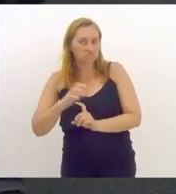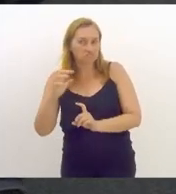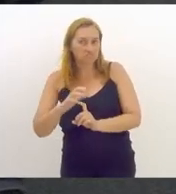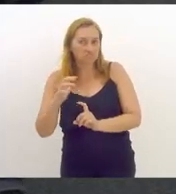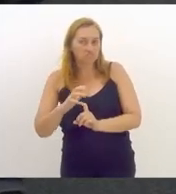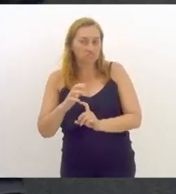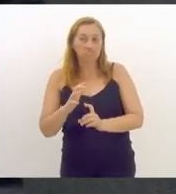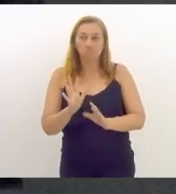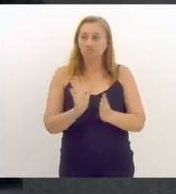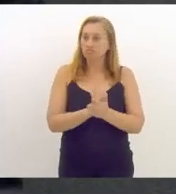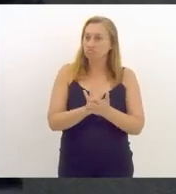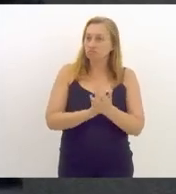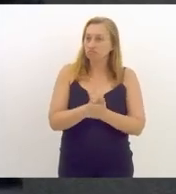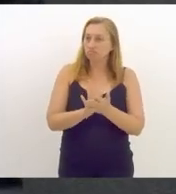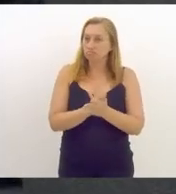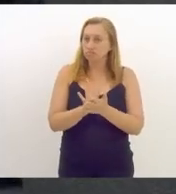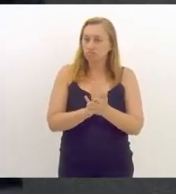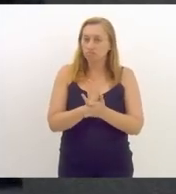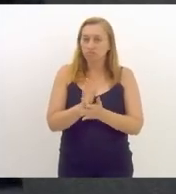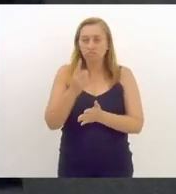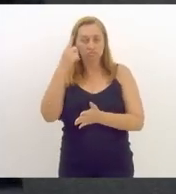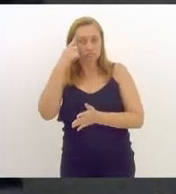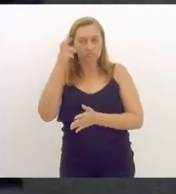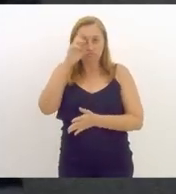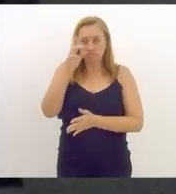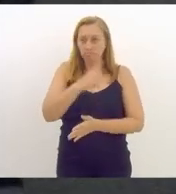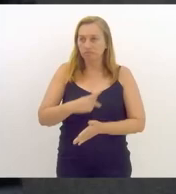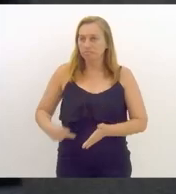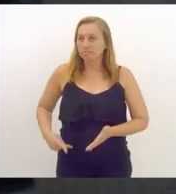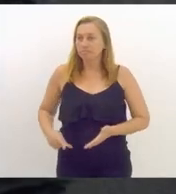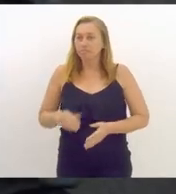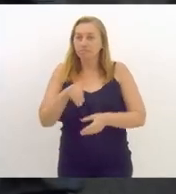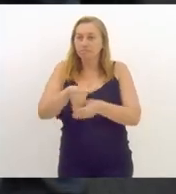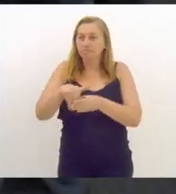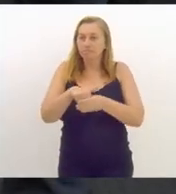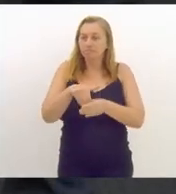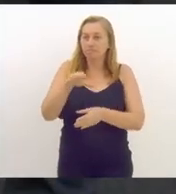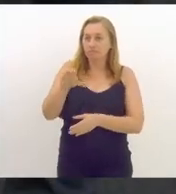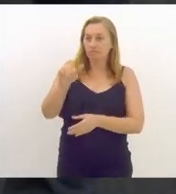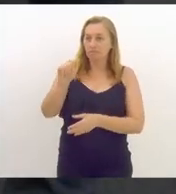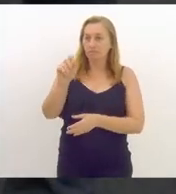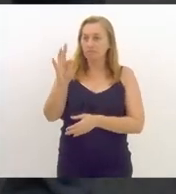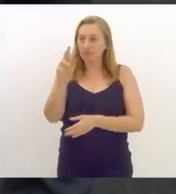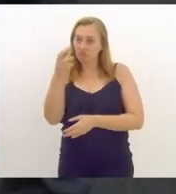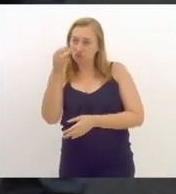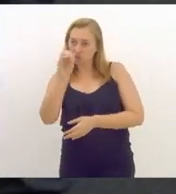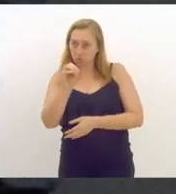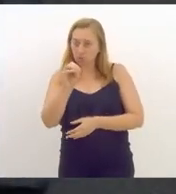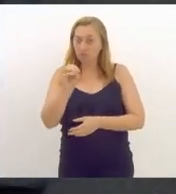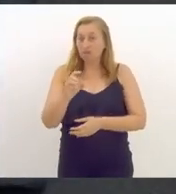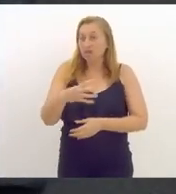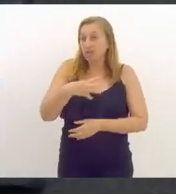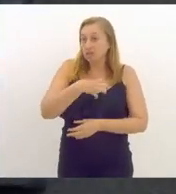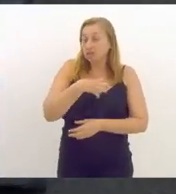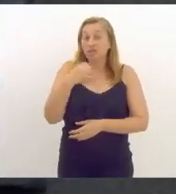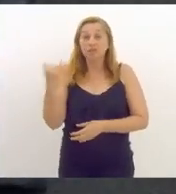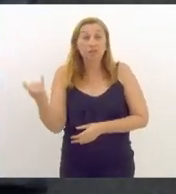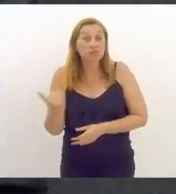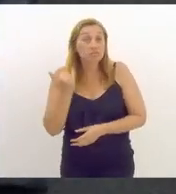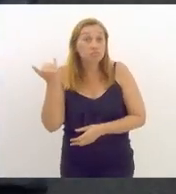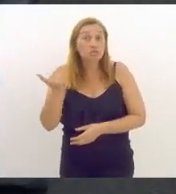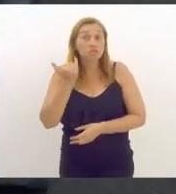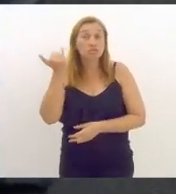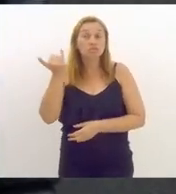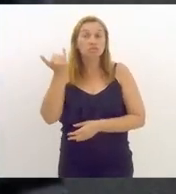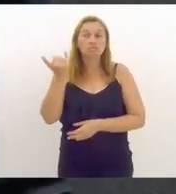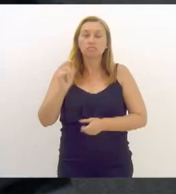ameaças e sem uma lógica senhor presidente que é o voto de cabresto nesse sentido foi muito importante